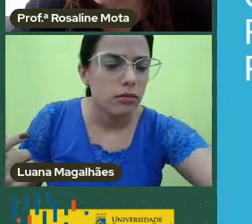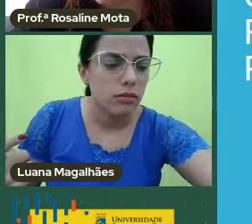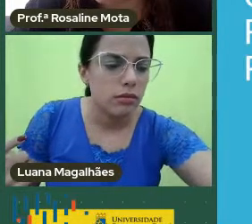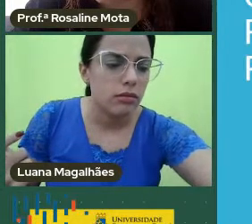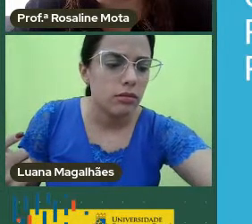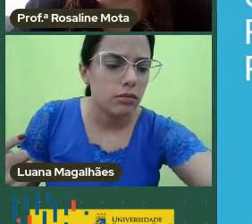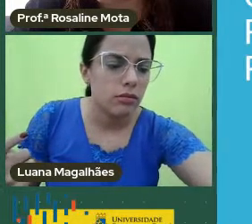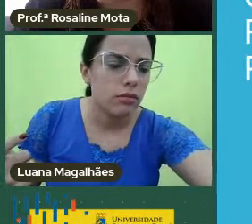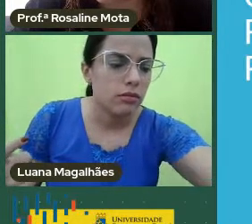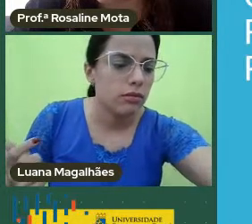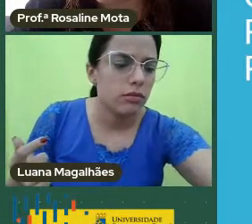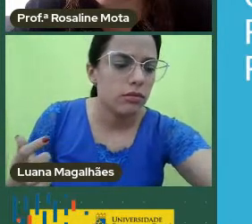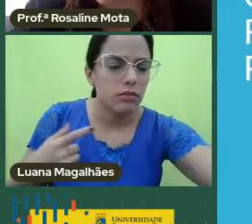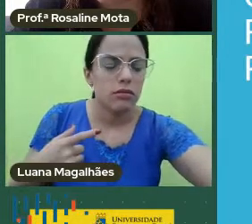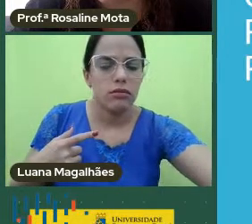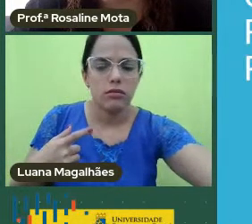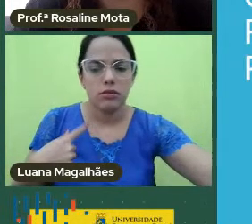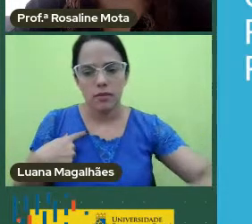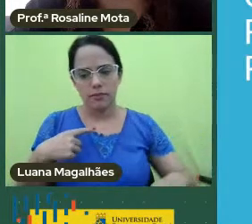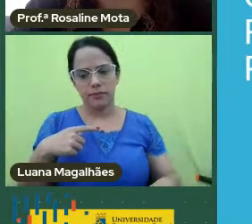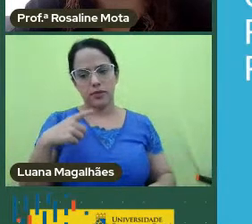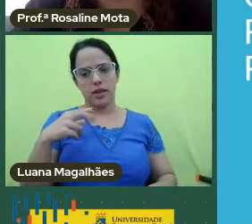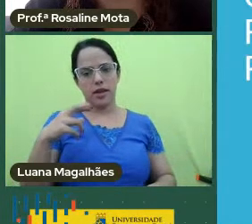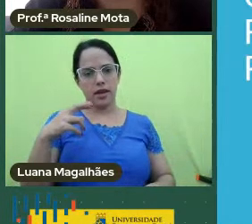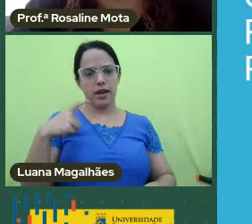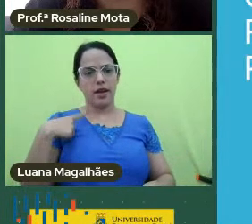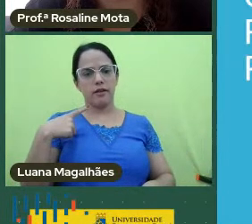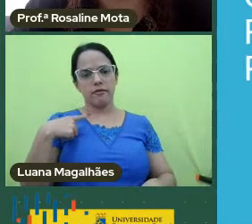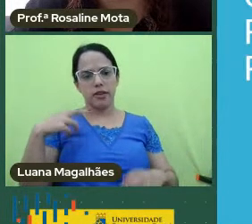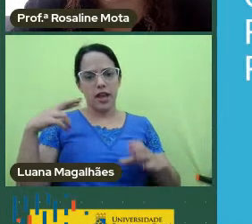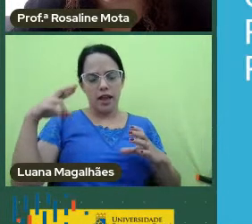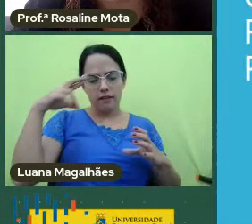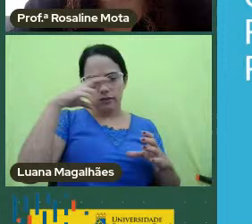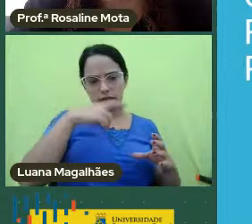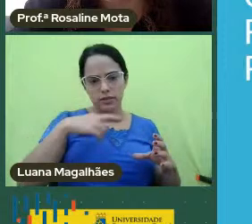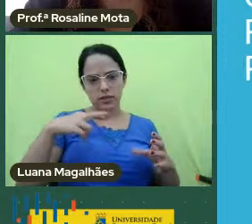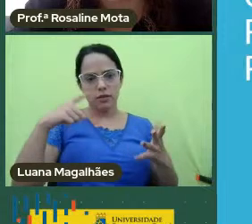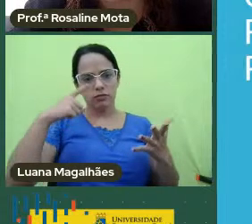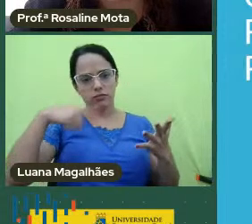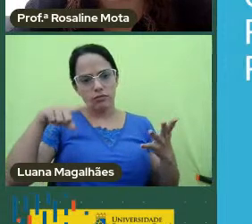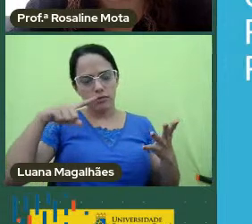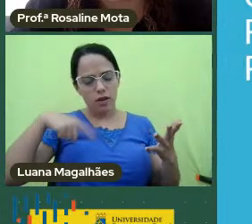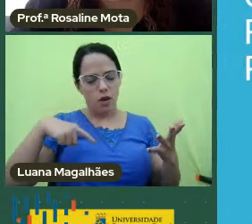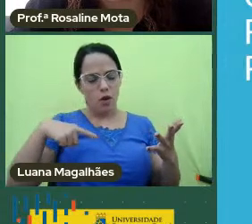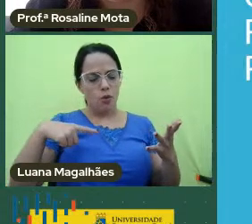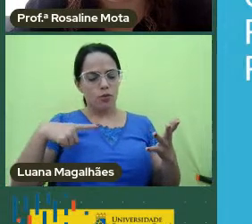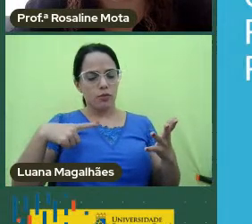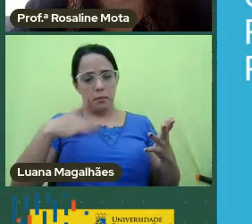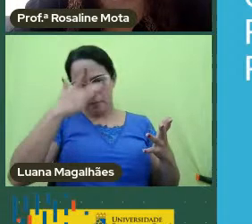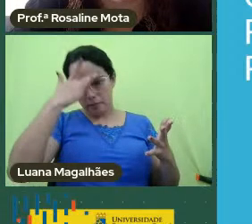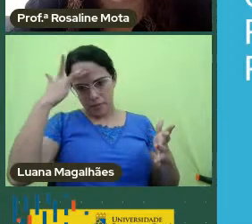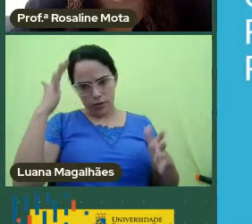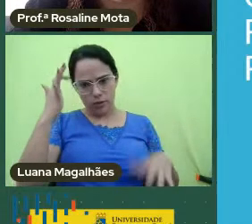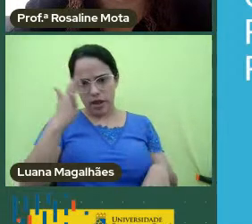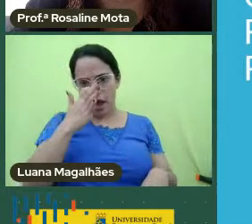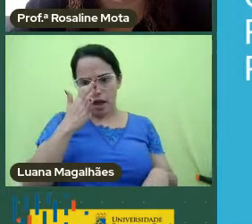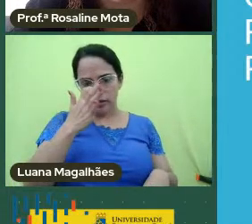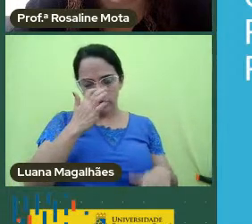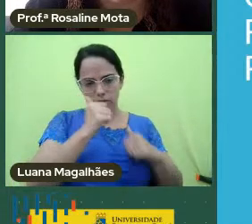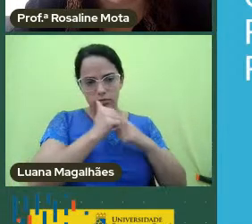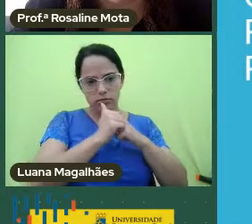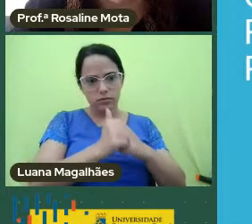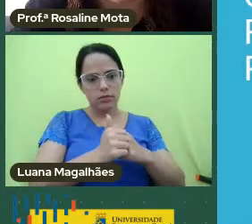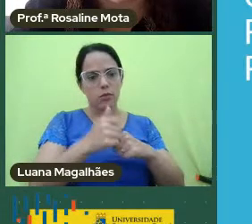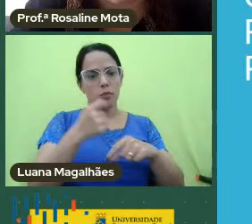comissão de revisão de prontuários, e eu creio que muita gente que está assistindo e está aqui com a gente é porque